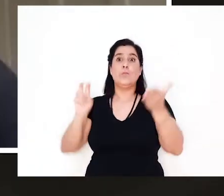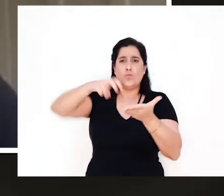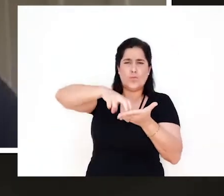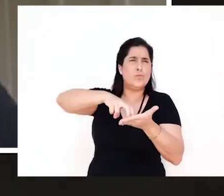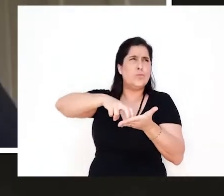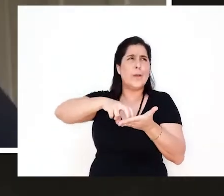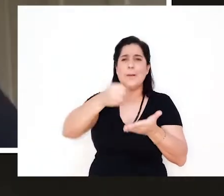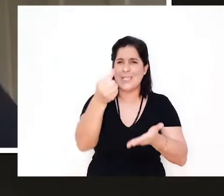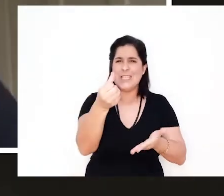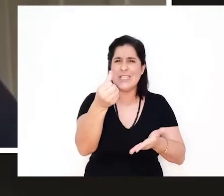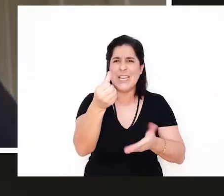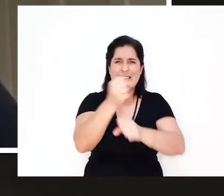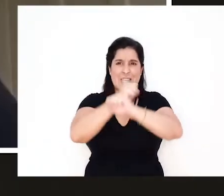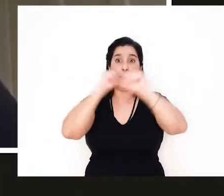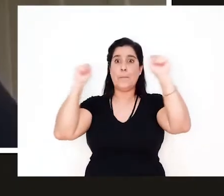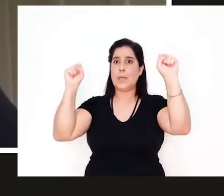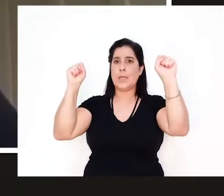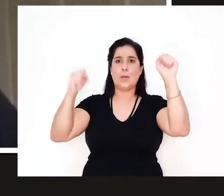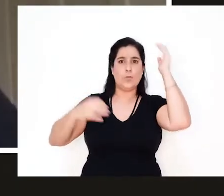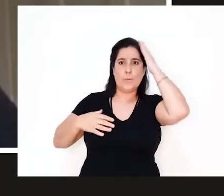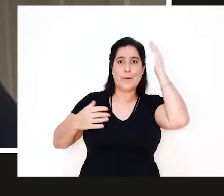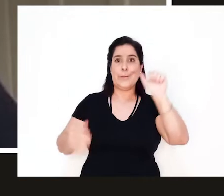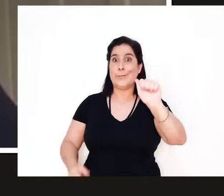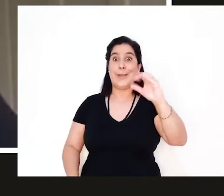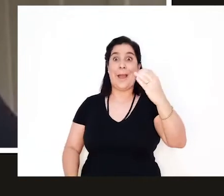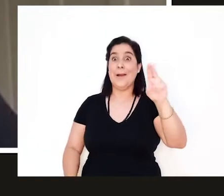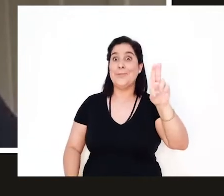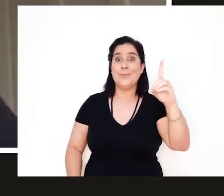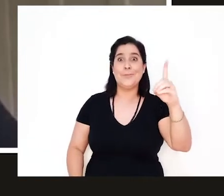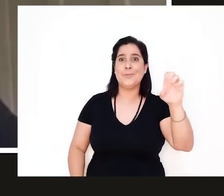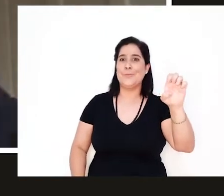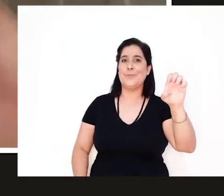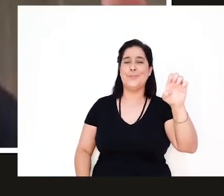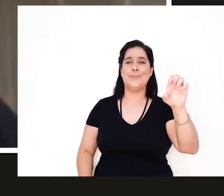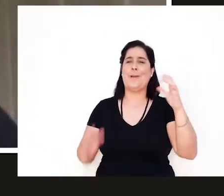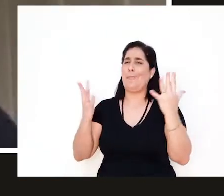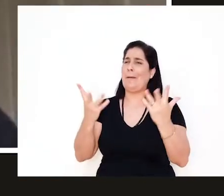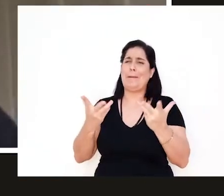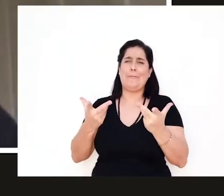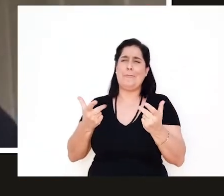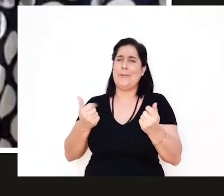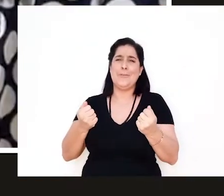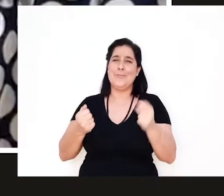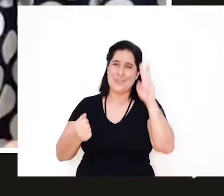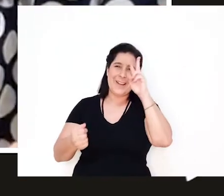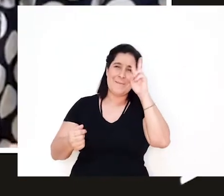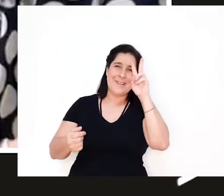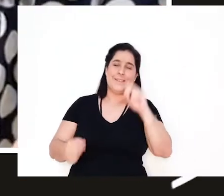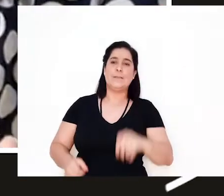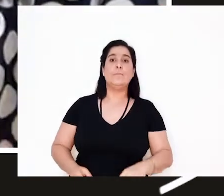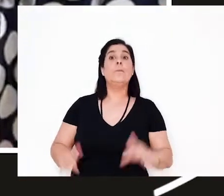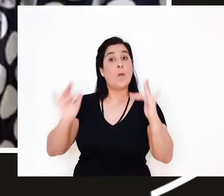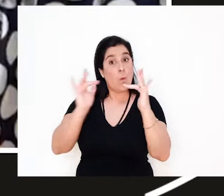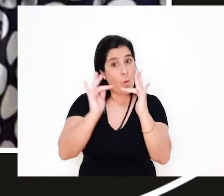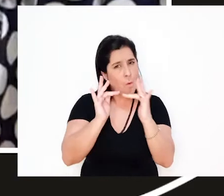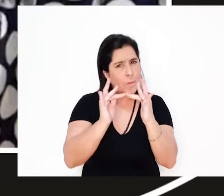6 horas da manhã. Ali era um momento maravilhoso, né? Essa lembrança, a minha primeira lembrança com água é essa. Nós temos muito